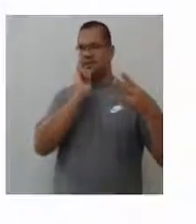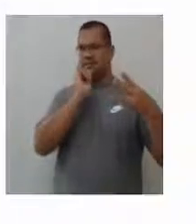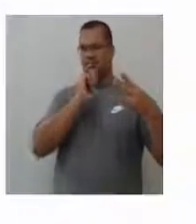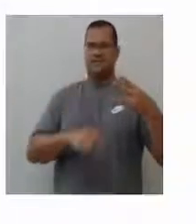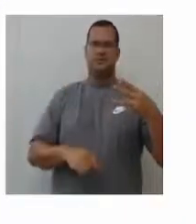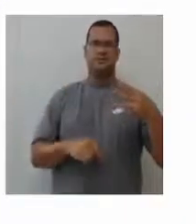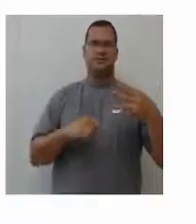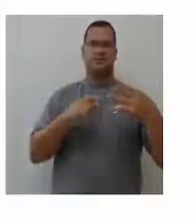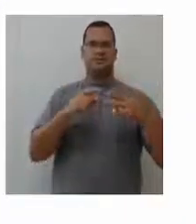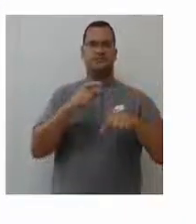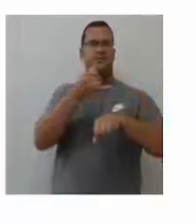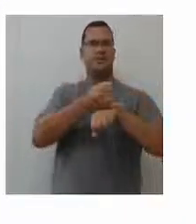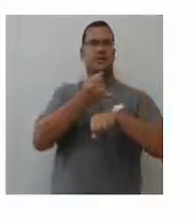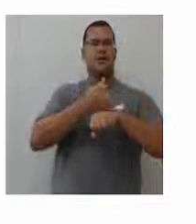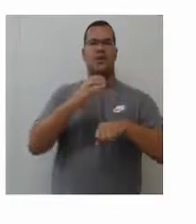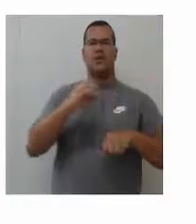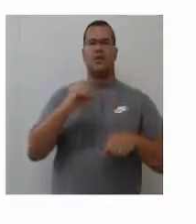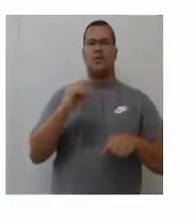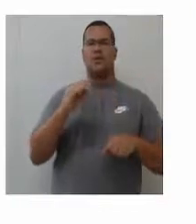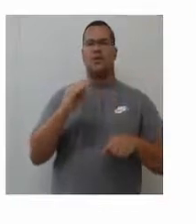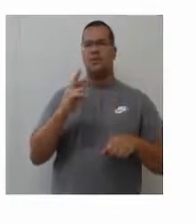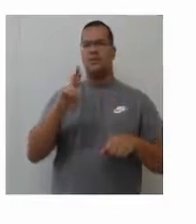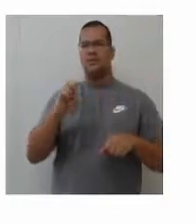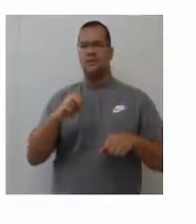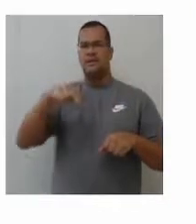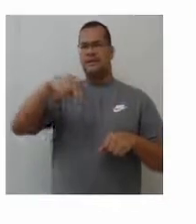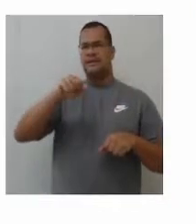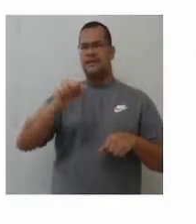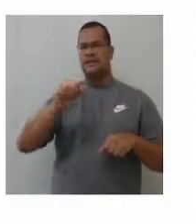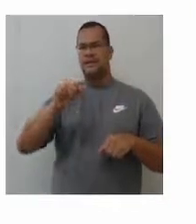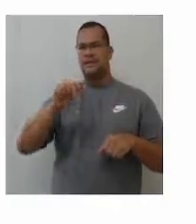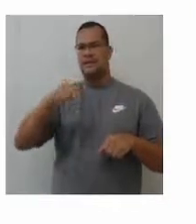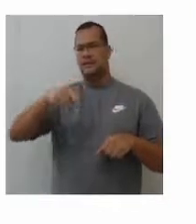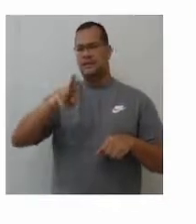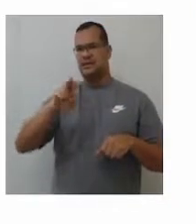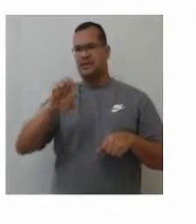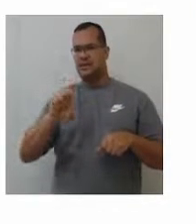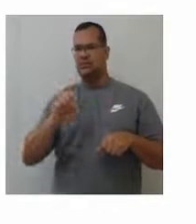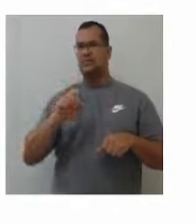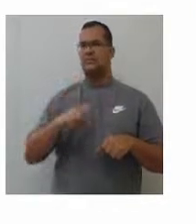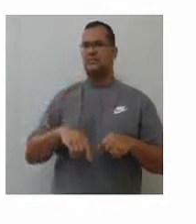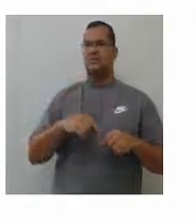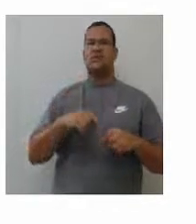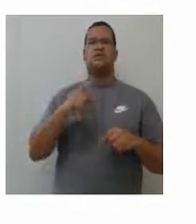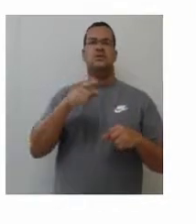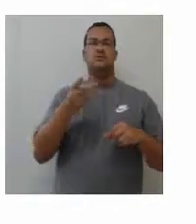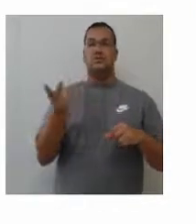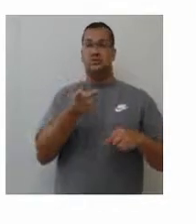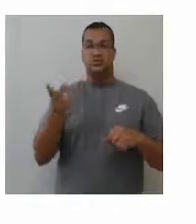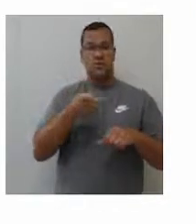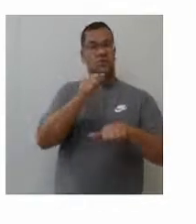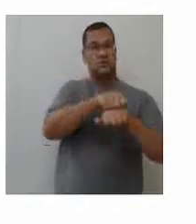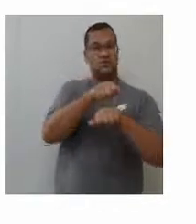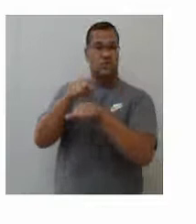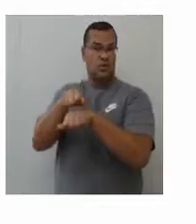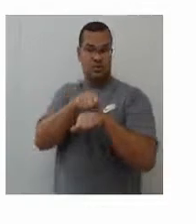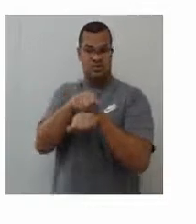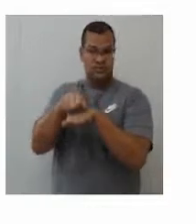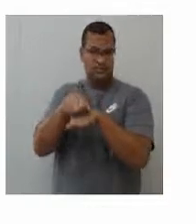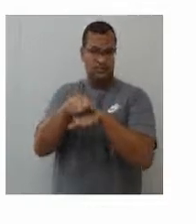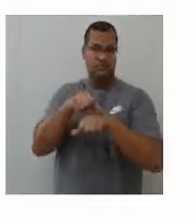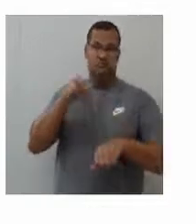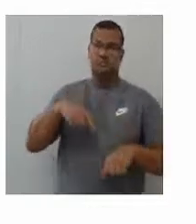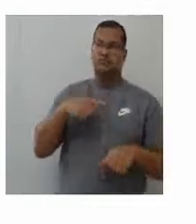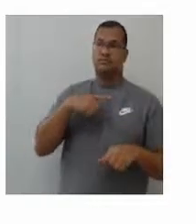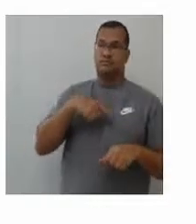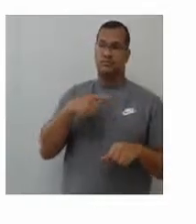de cobre e níquel. O soluto é sólido. O níquel, sólido. Esse S, entre parênteses, significa que ele se